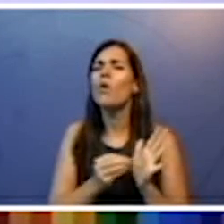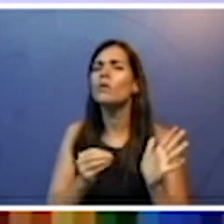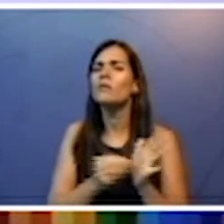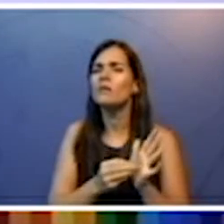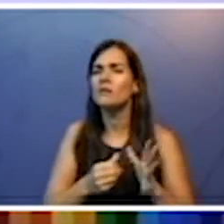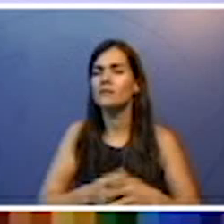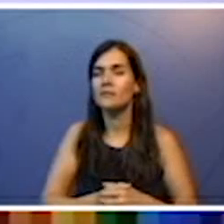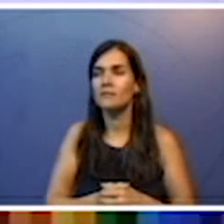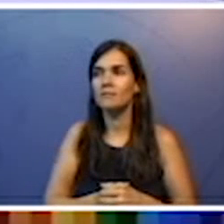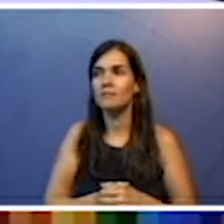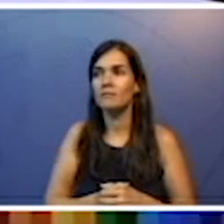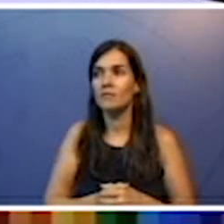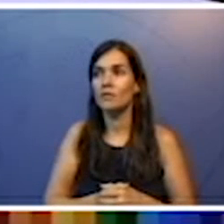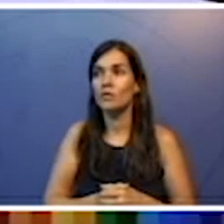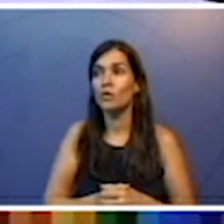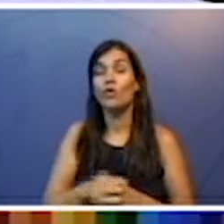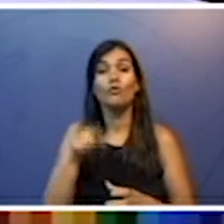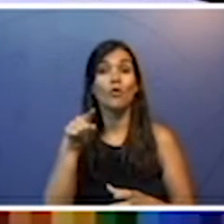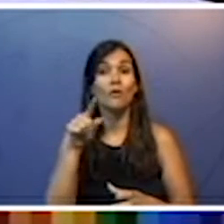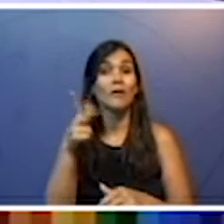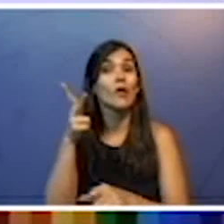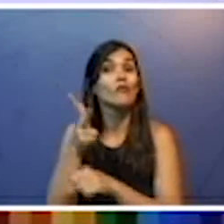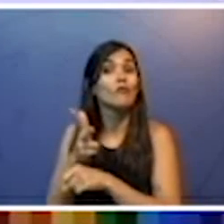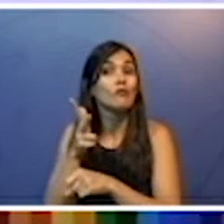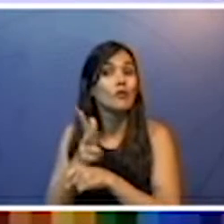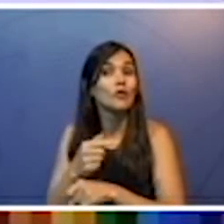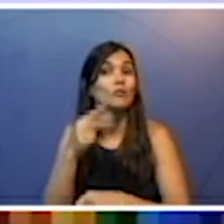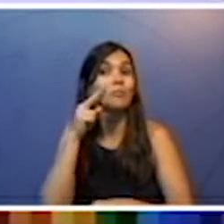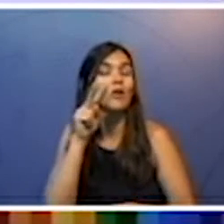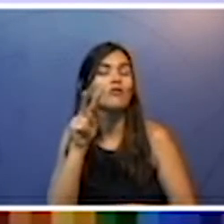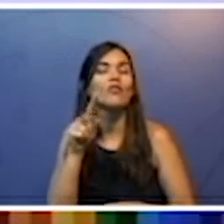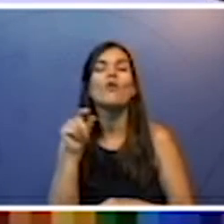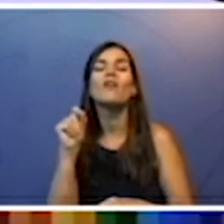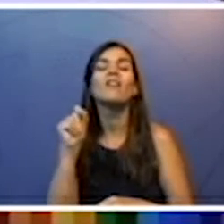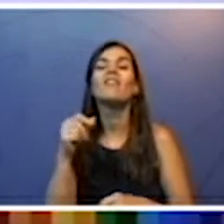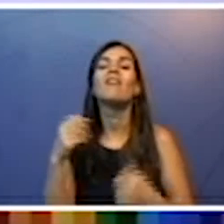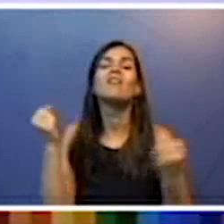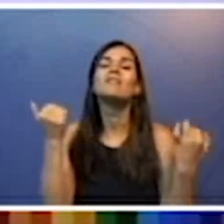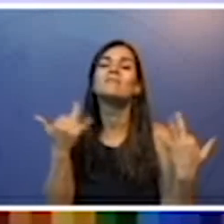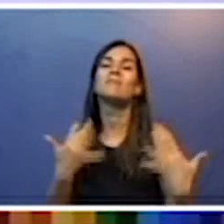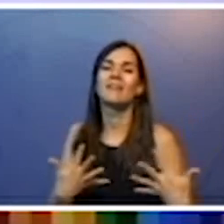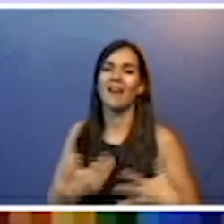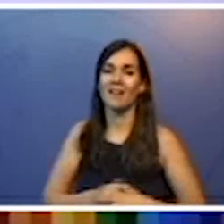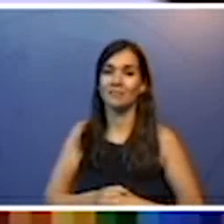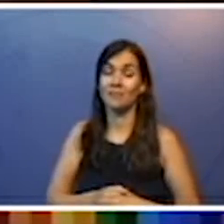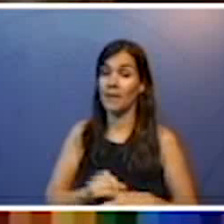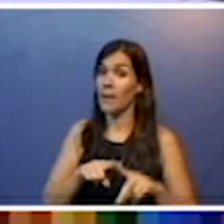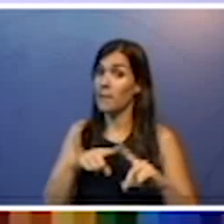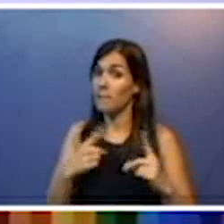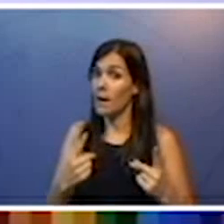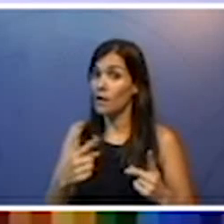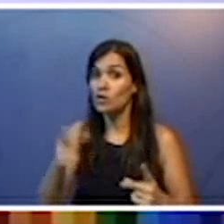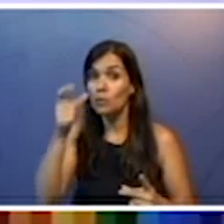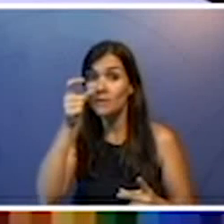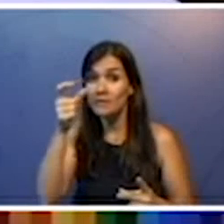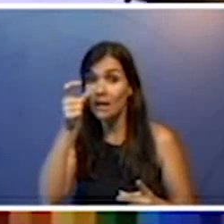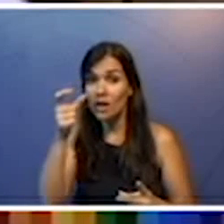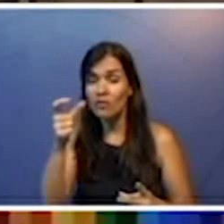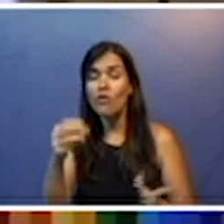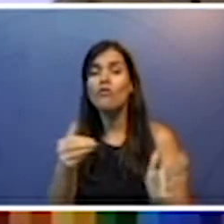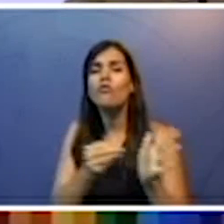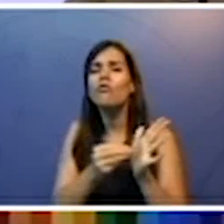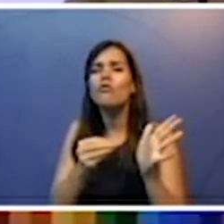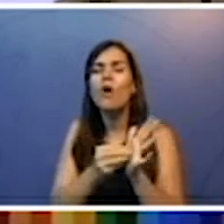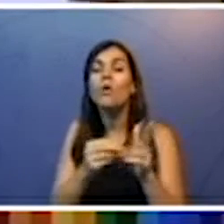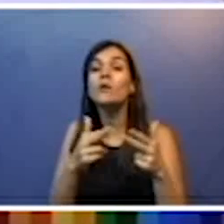um suspense. Vocês vão ter que assistir a videoaula para ver a dona Catiana explicar. Mas observa bem o desenho. Tá